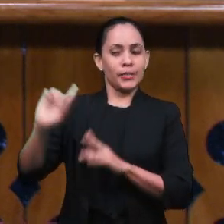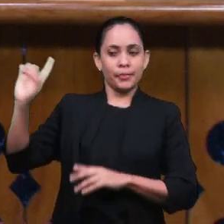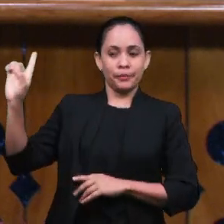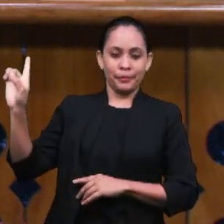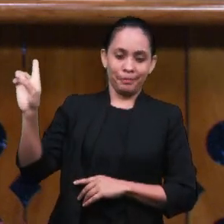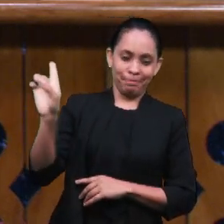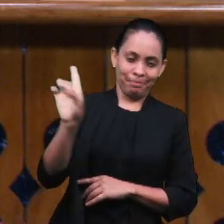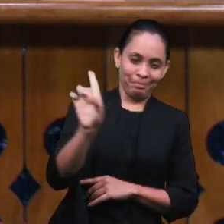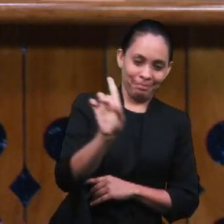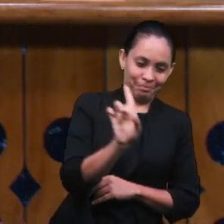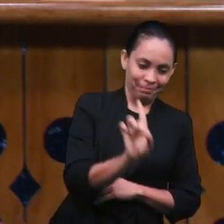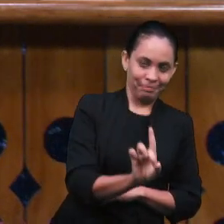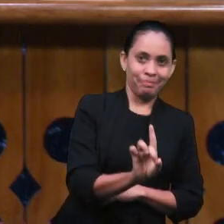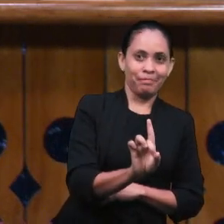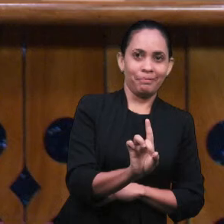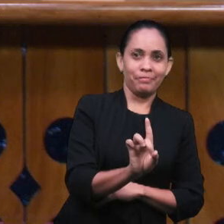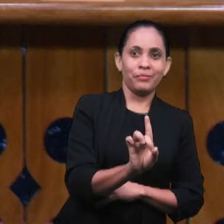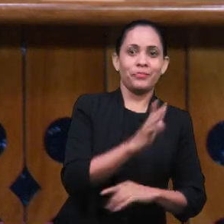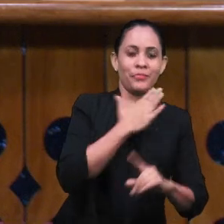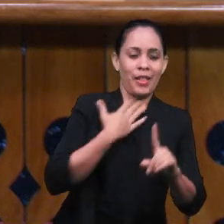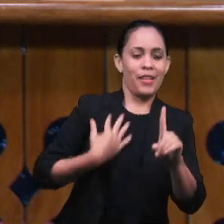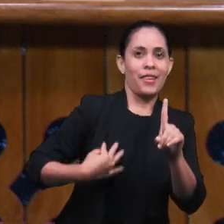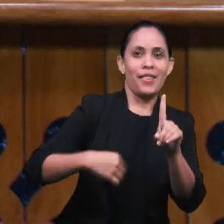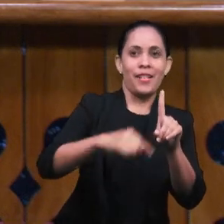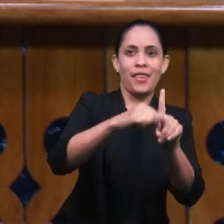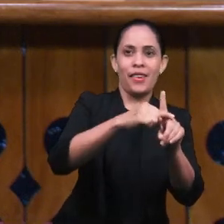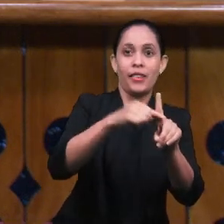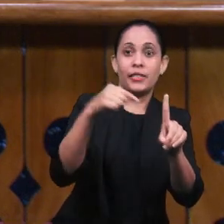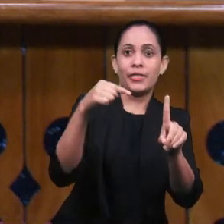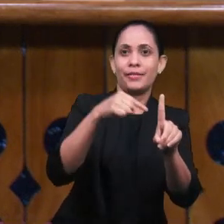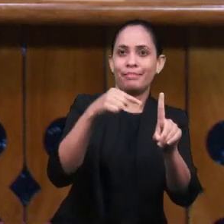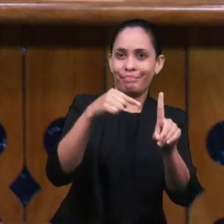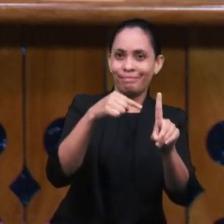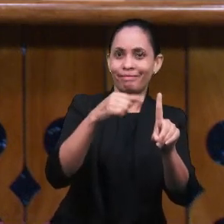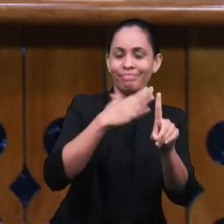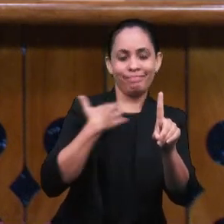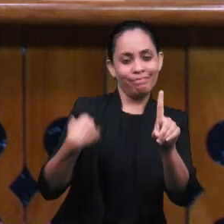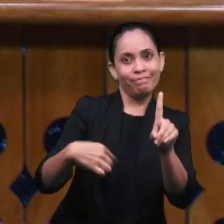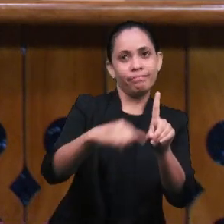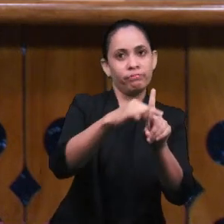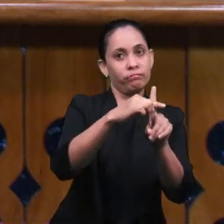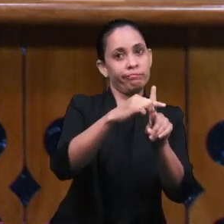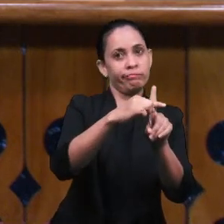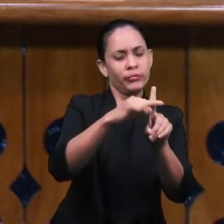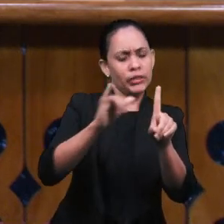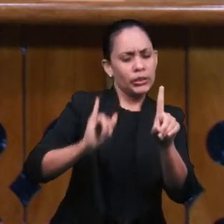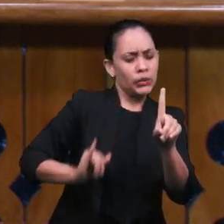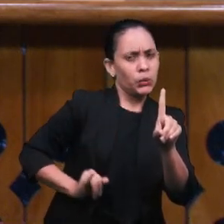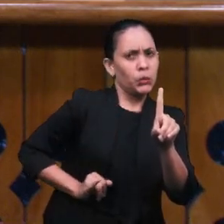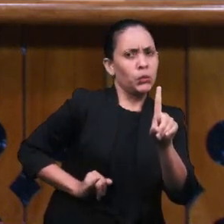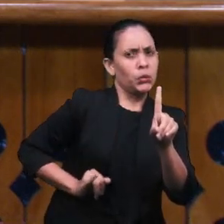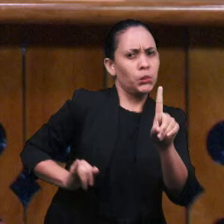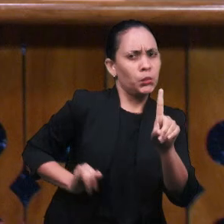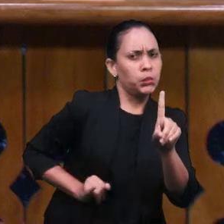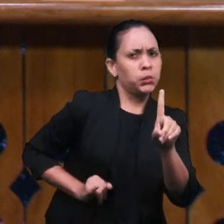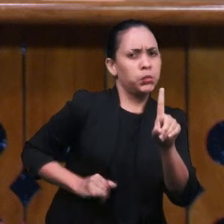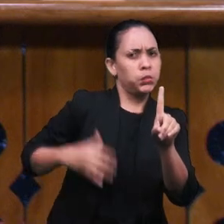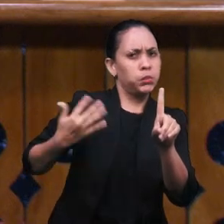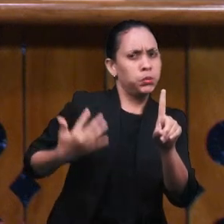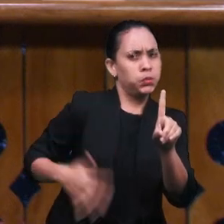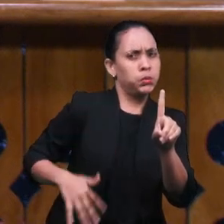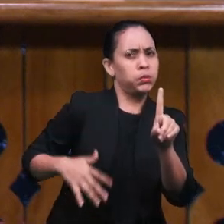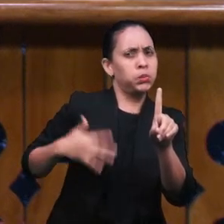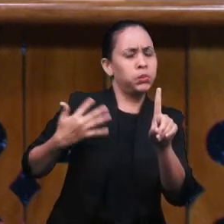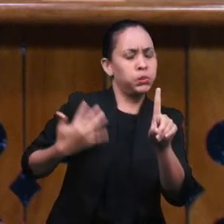isso, eu vou passar pelo Getsemane. Então, o sofrimento dele. Então, antes de todas